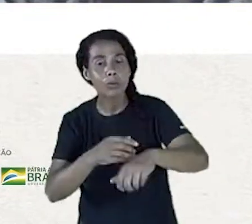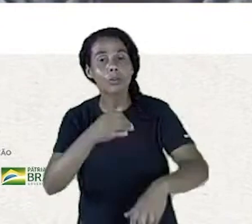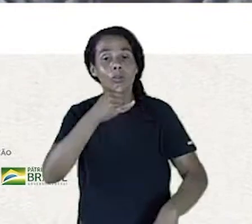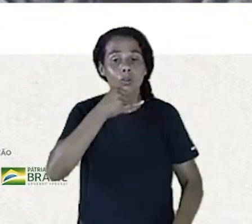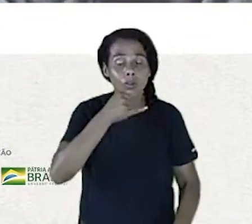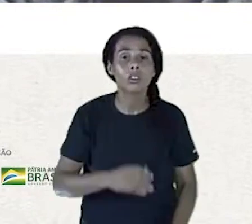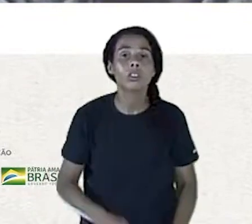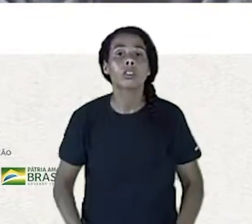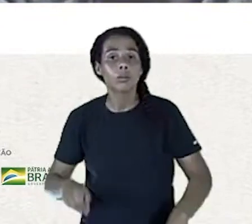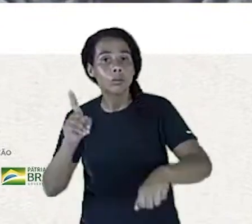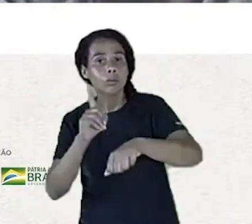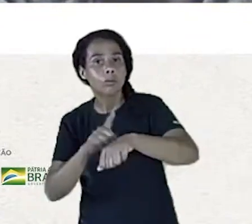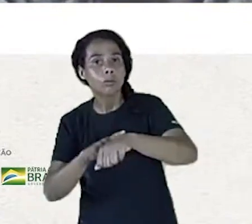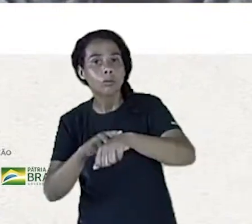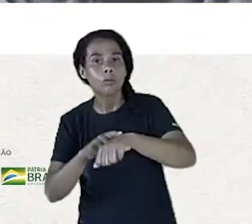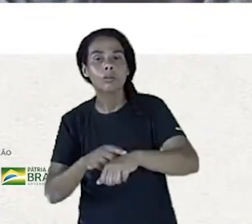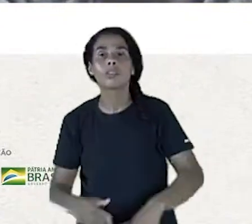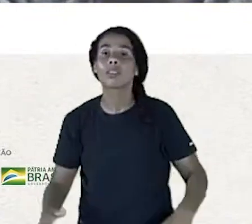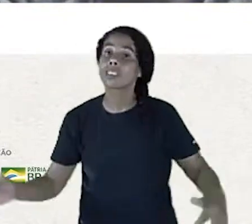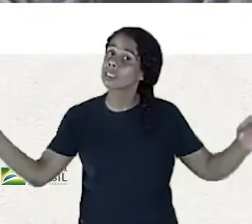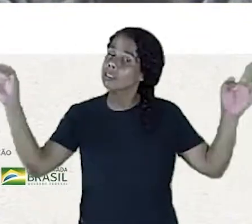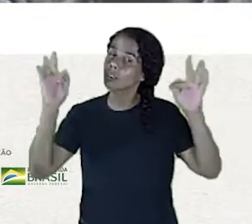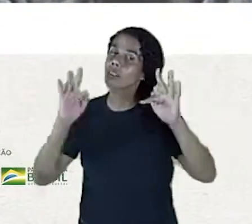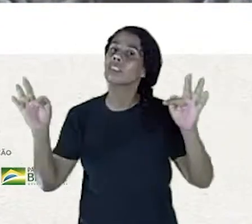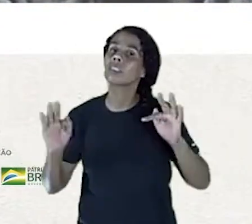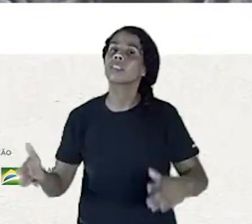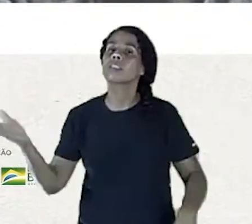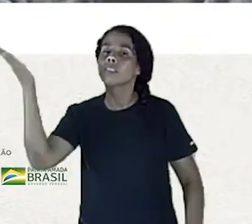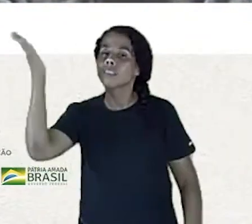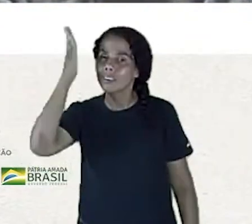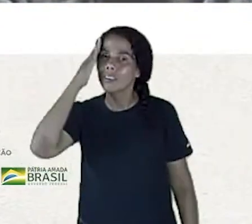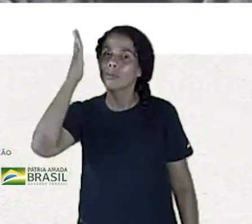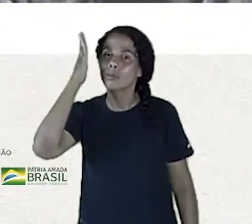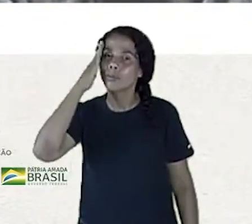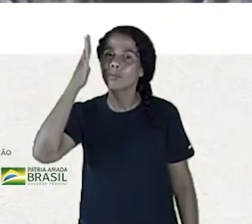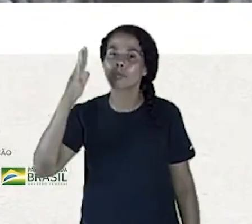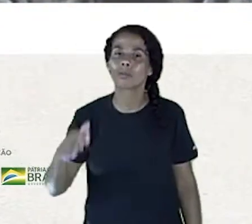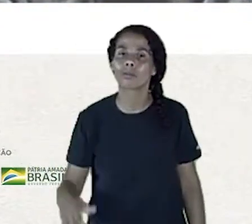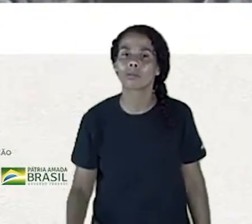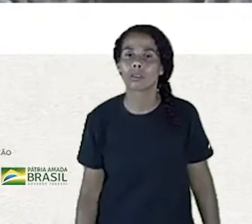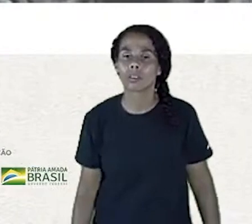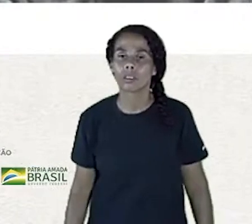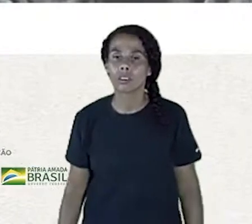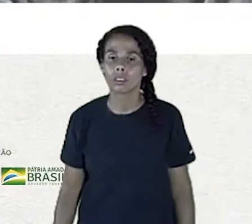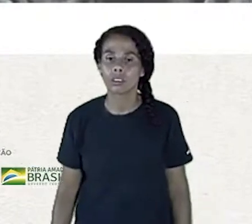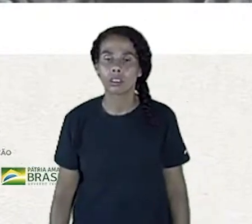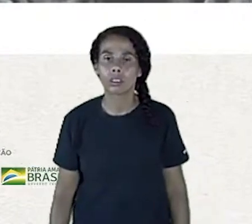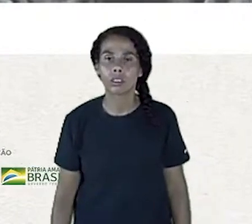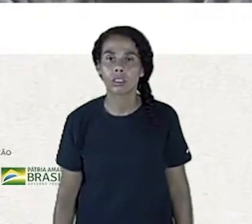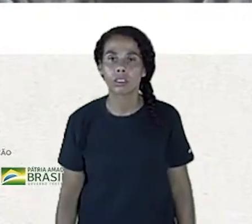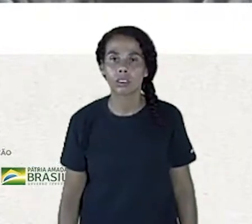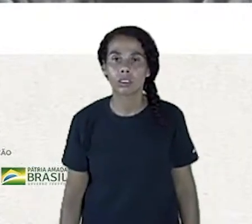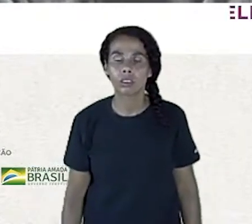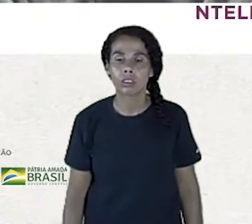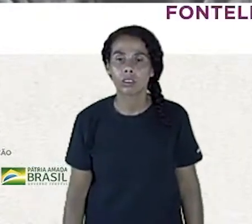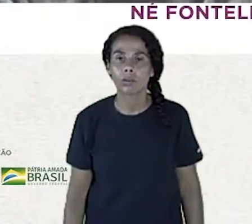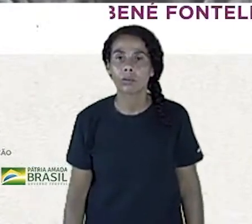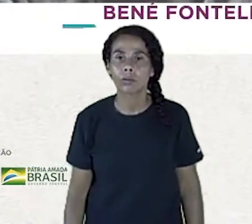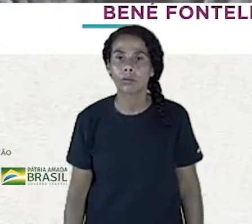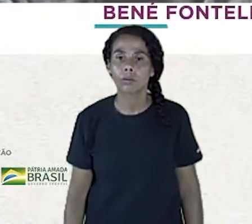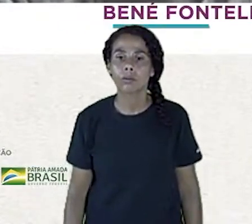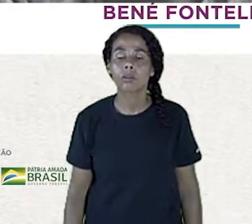para aqueles que, enfim, se dedicam a saber das coisas. Então,